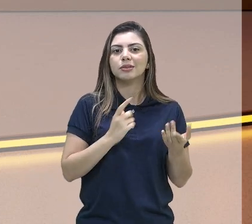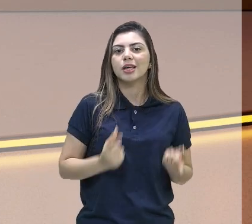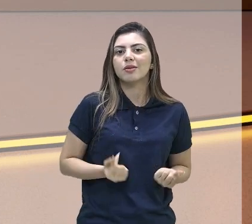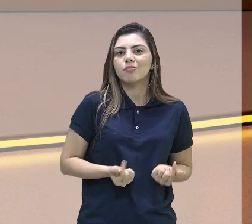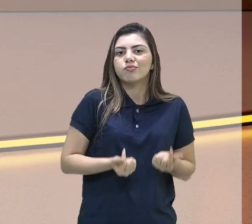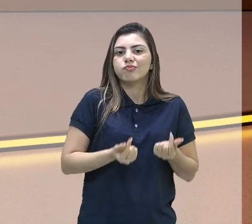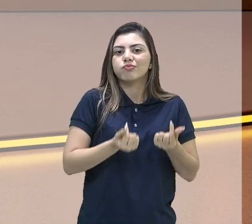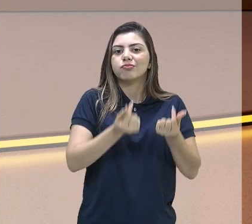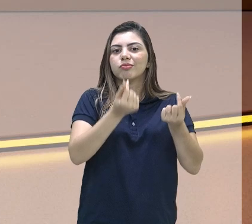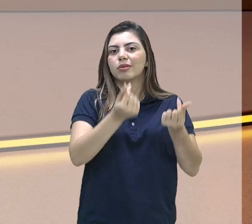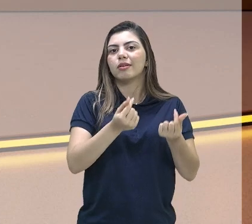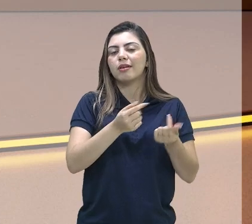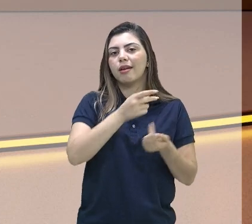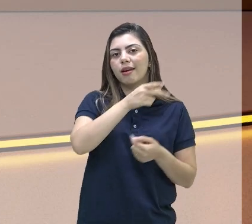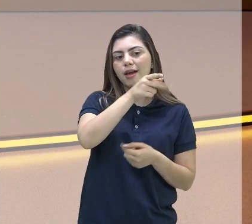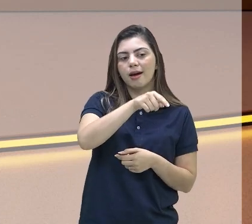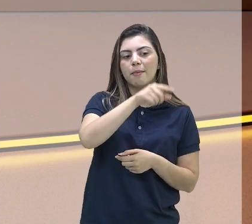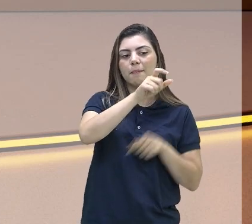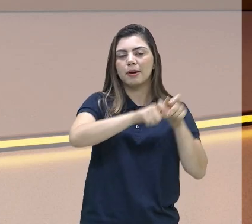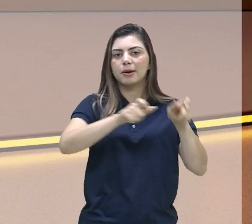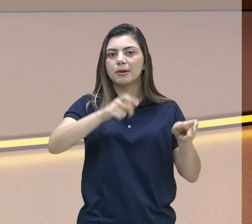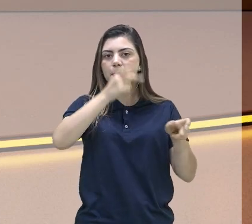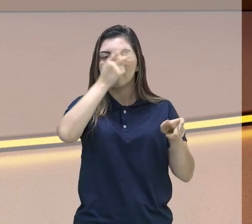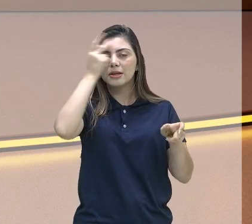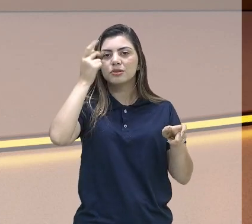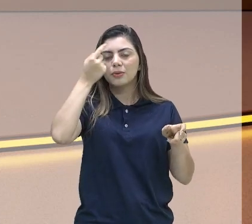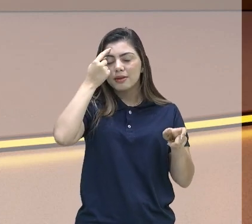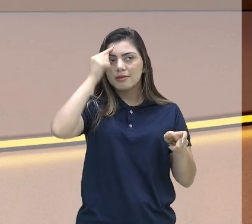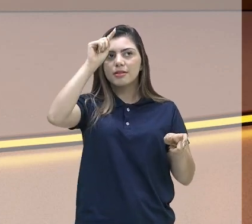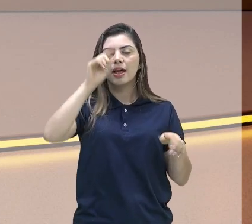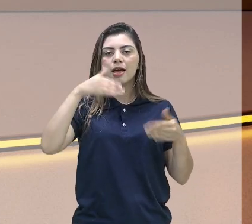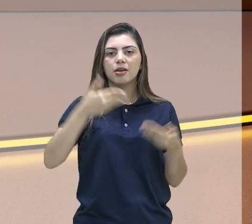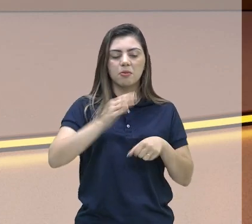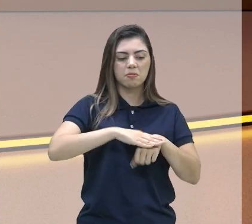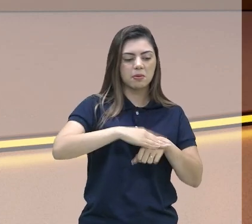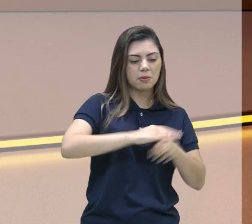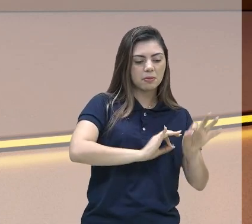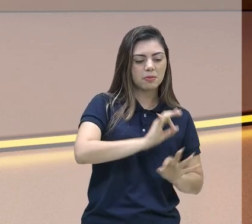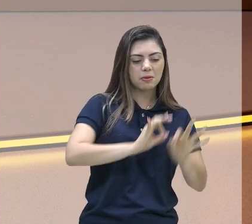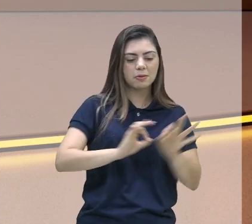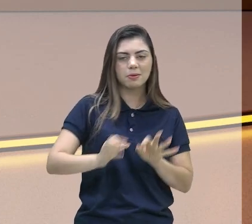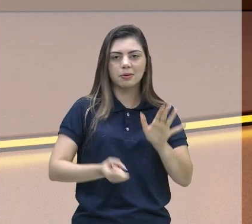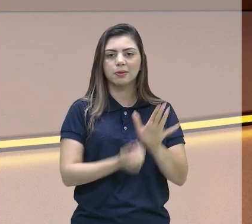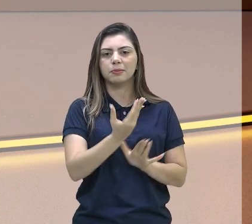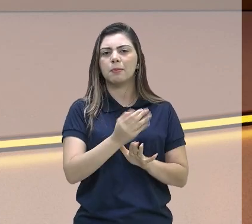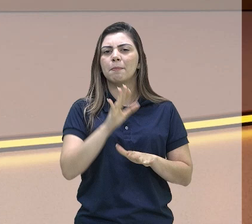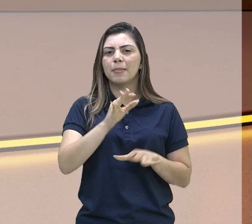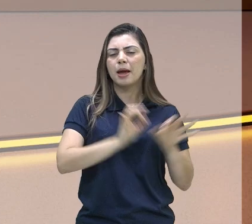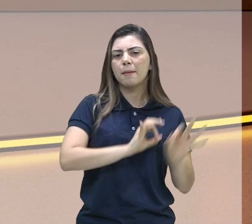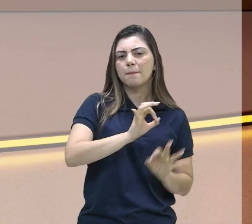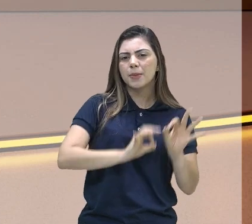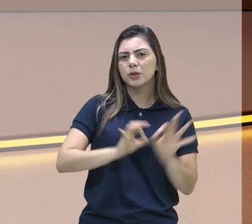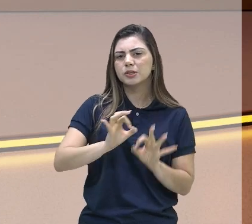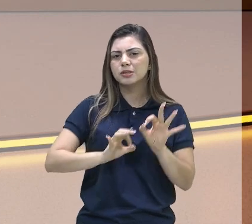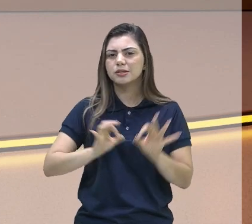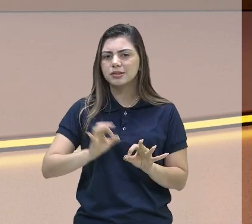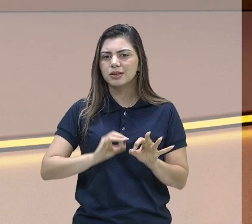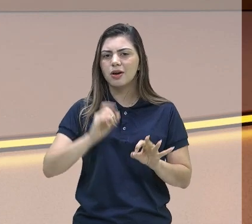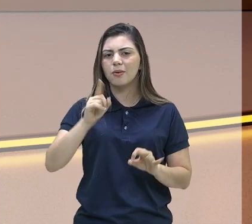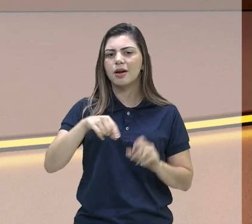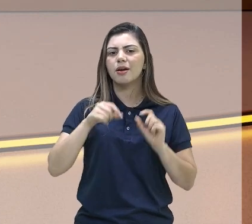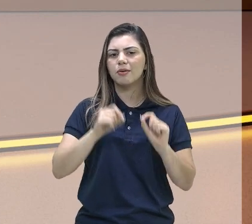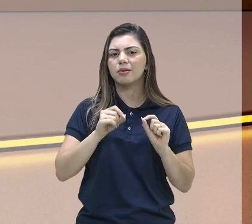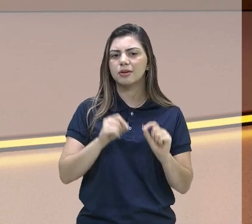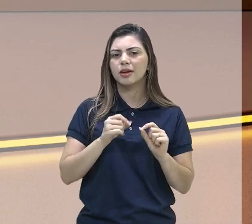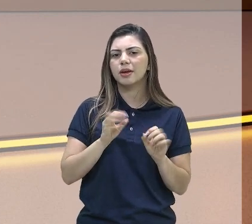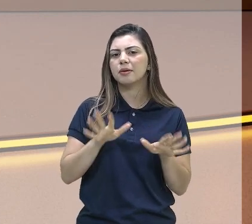lucros para quem teve a ideia, para quem está produzindo. E será que essa produção vai ser feita pelo nosso